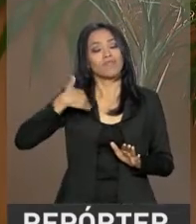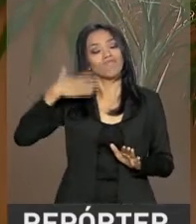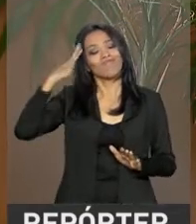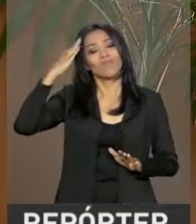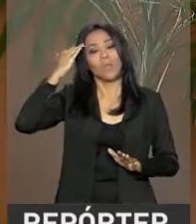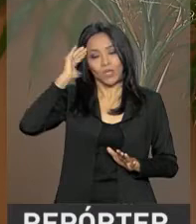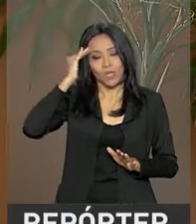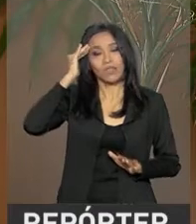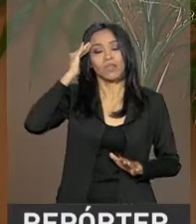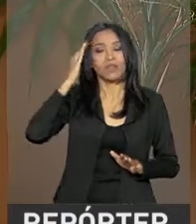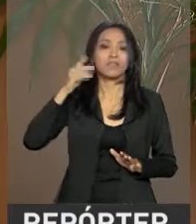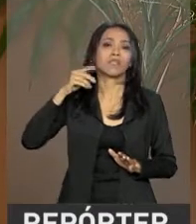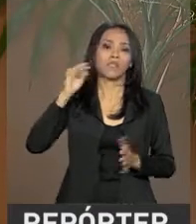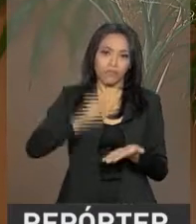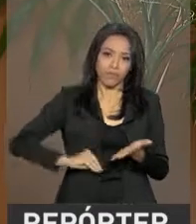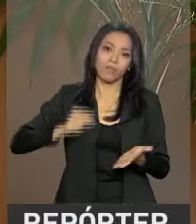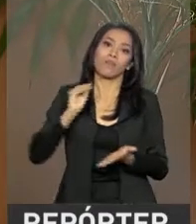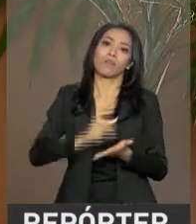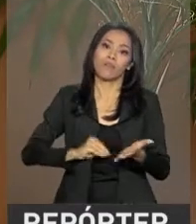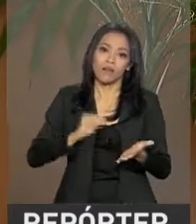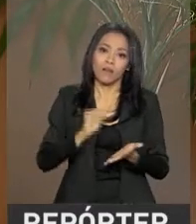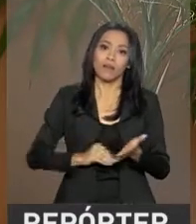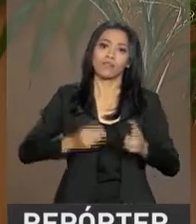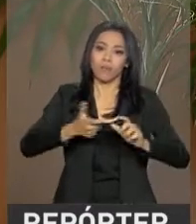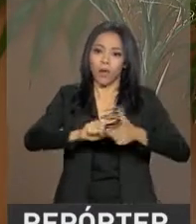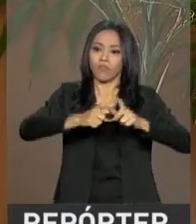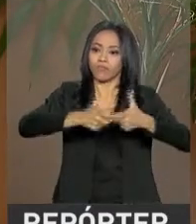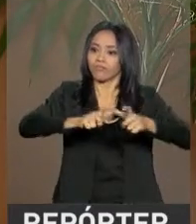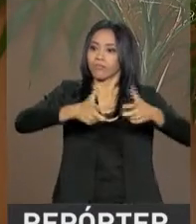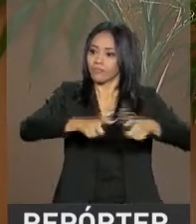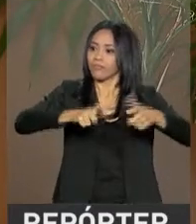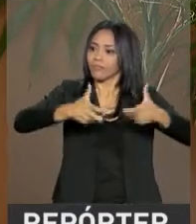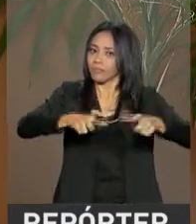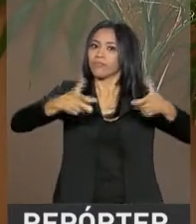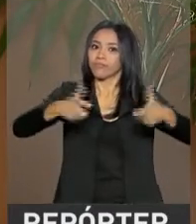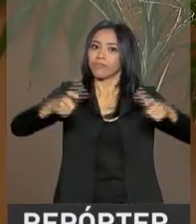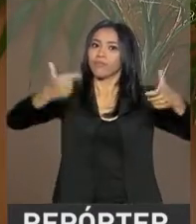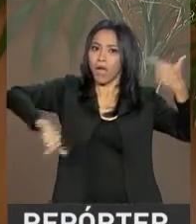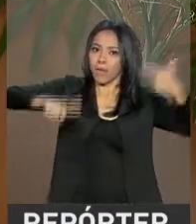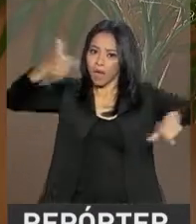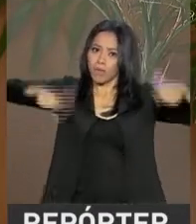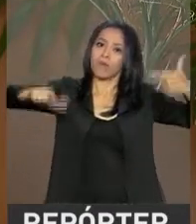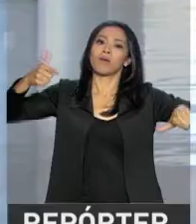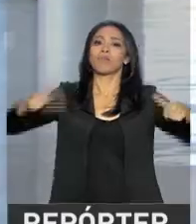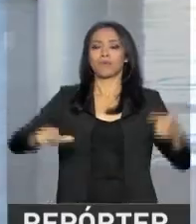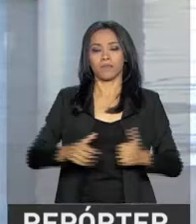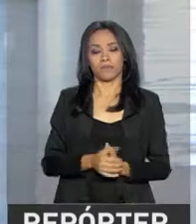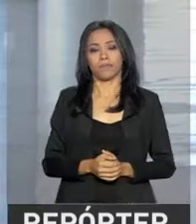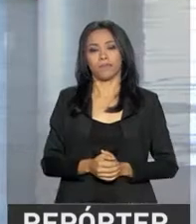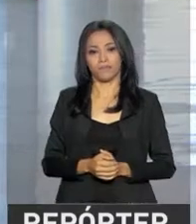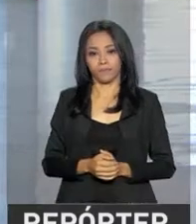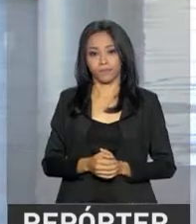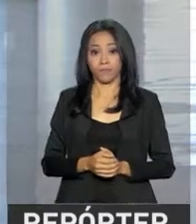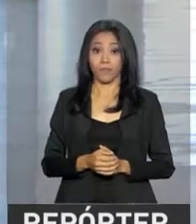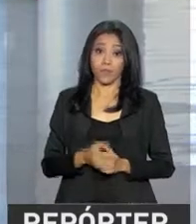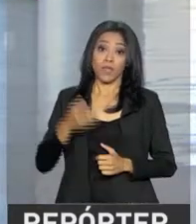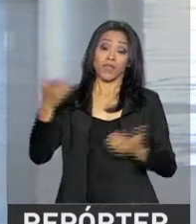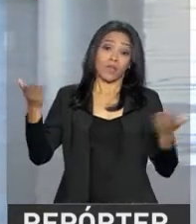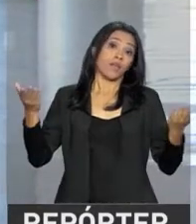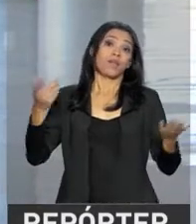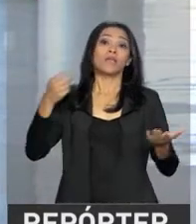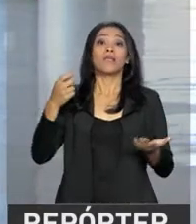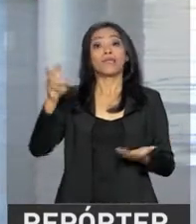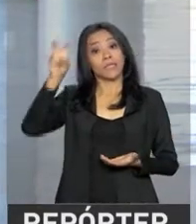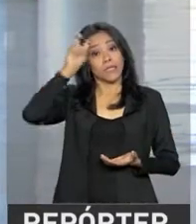é um espaço ainda muito grande para a ampliação desse comércio e nesta quinta